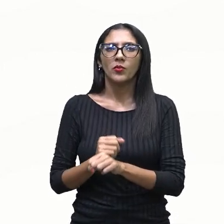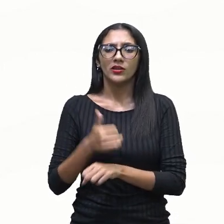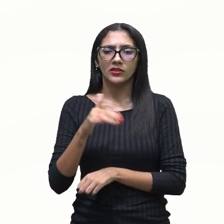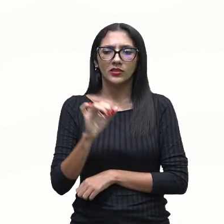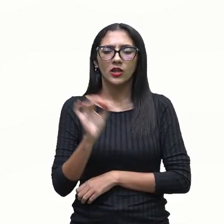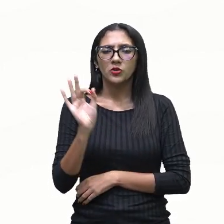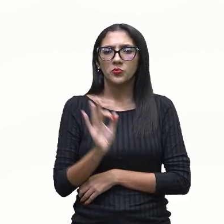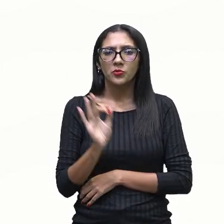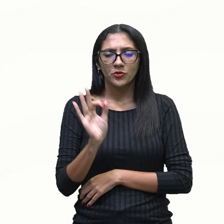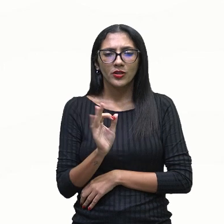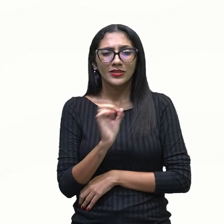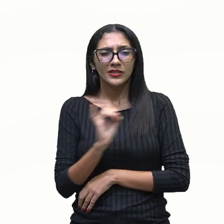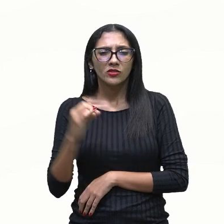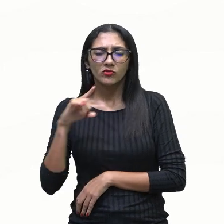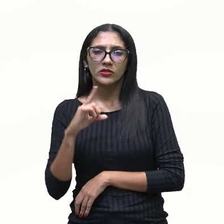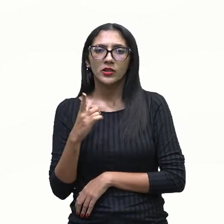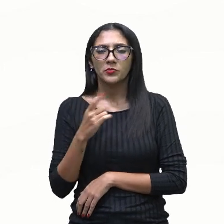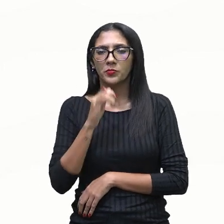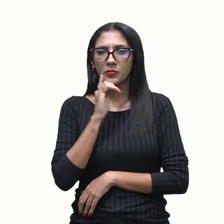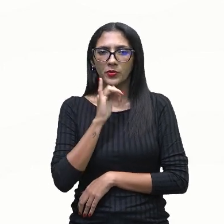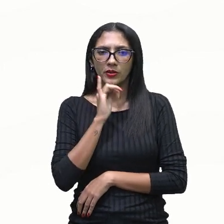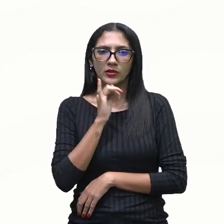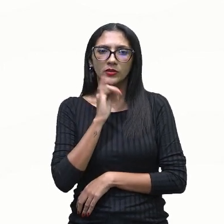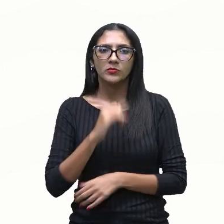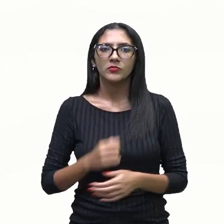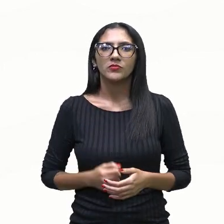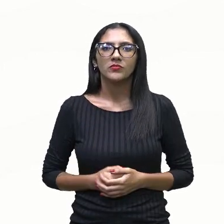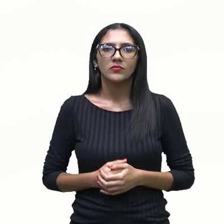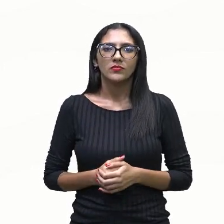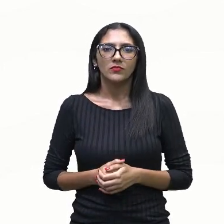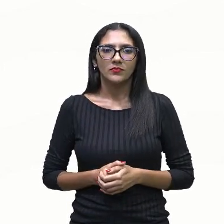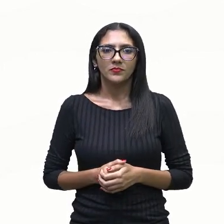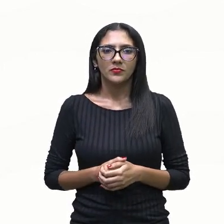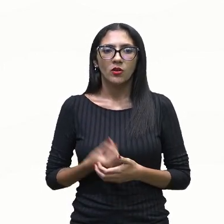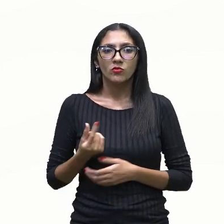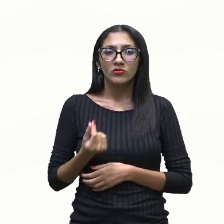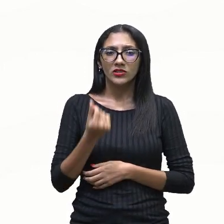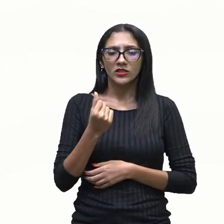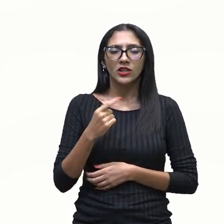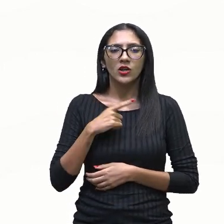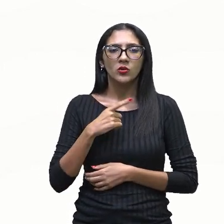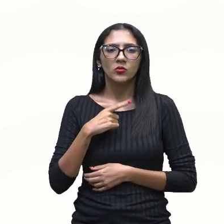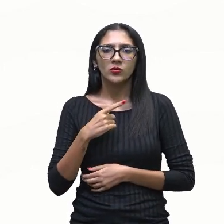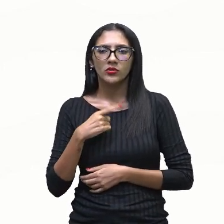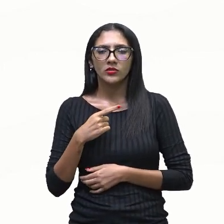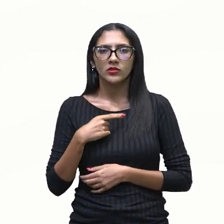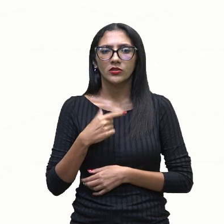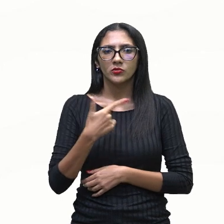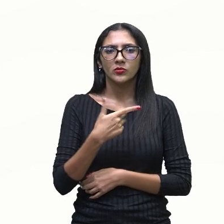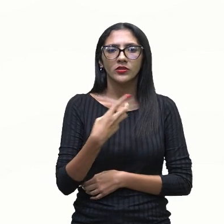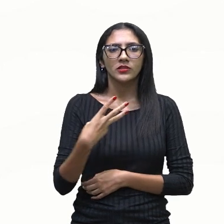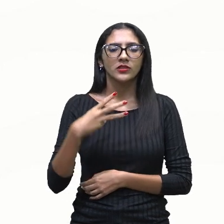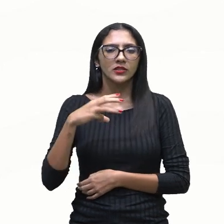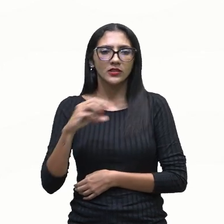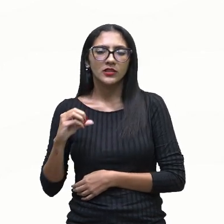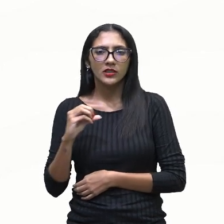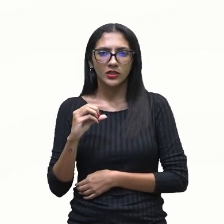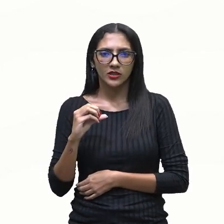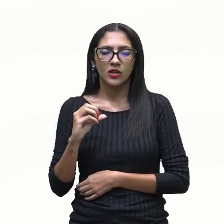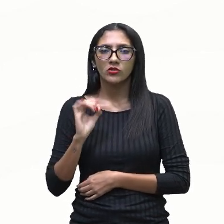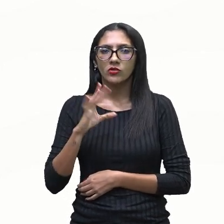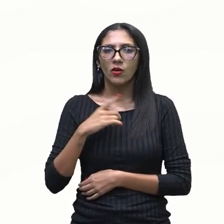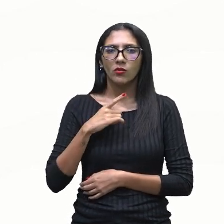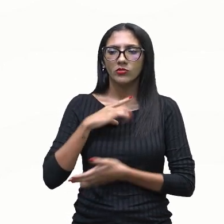pessoal, se você tem aqui um número, um valor qualquer, que acaba em zero, basta você eliminar o último